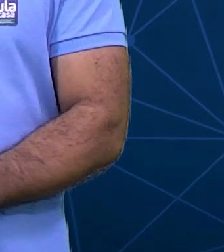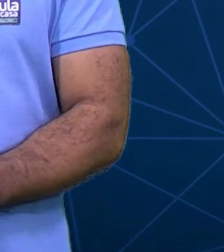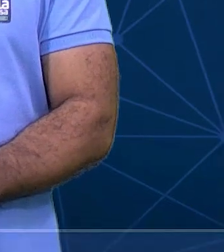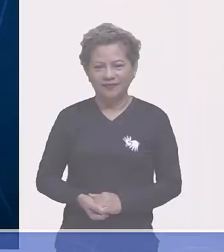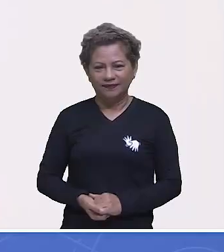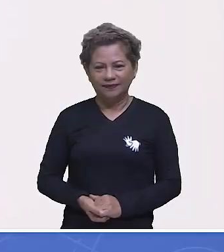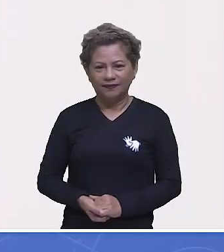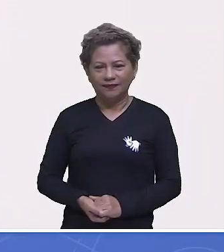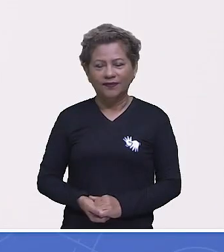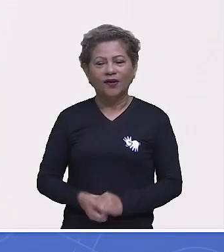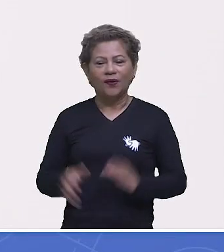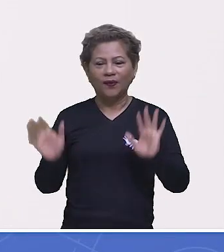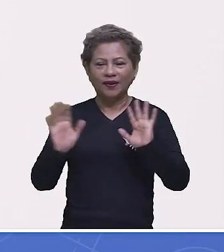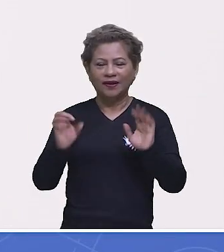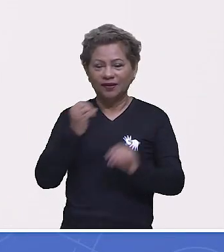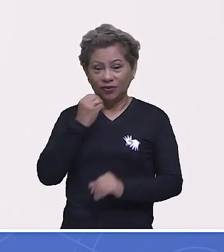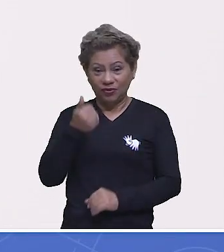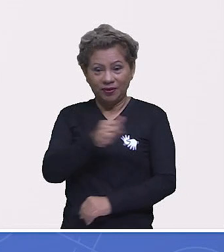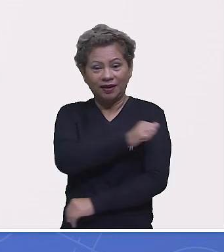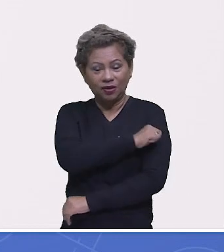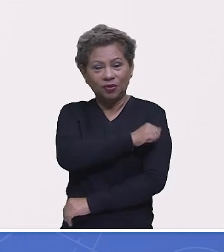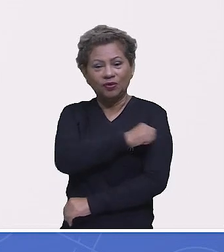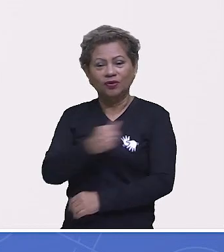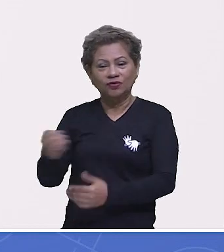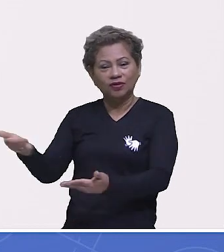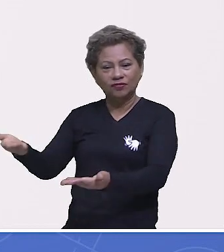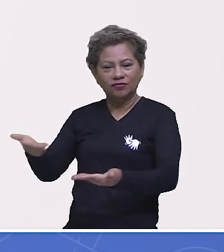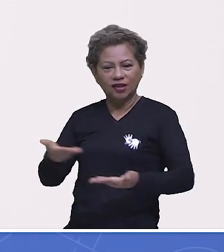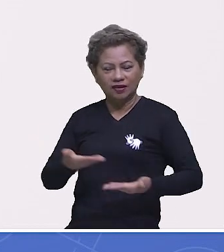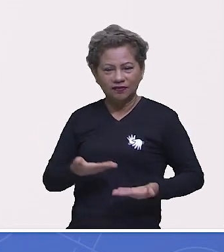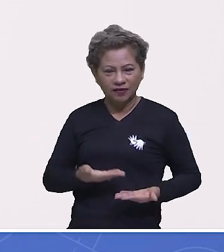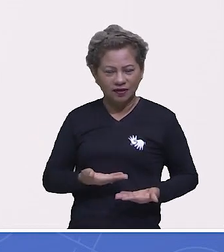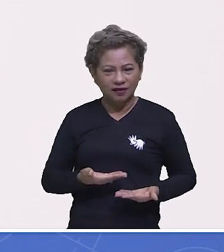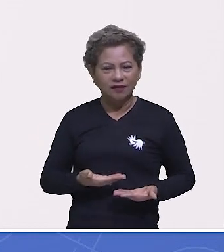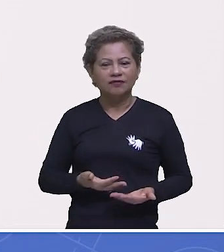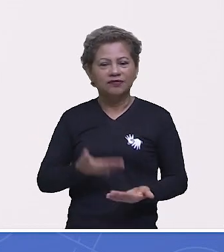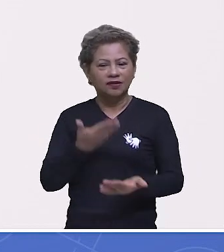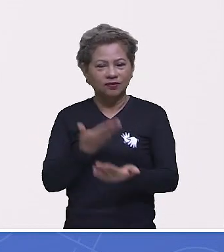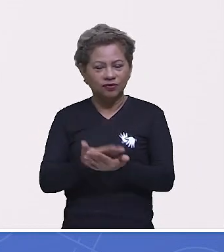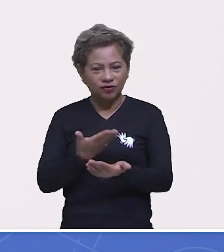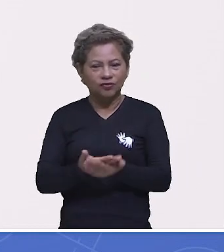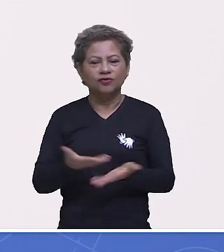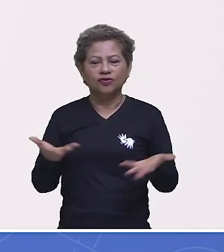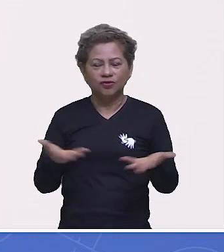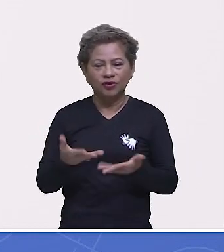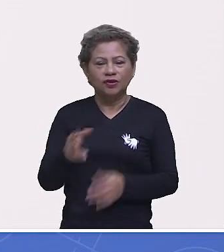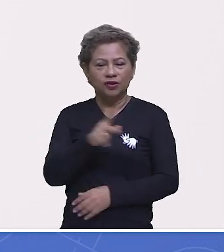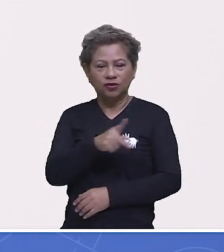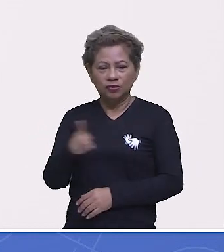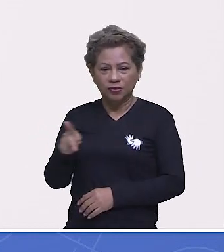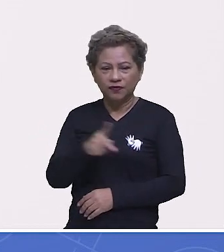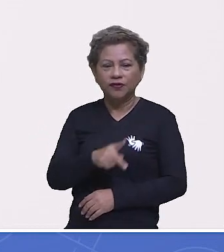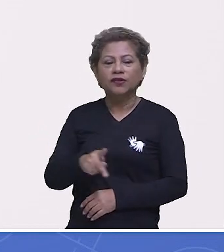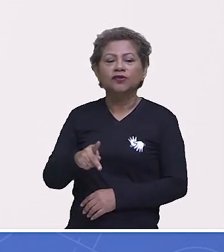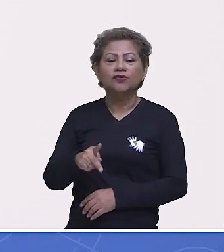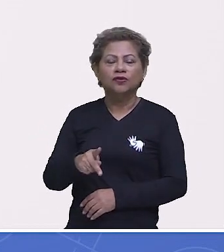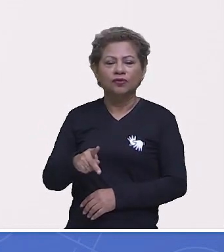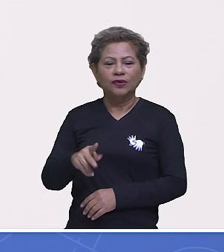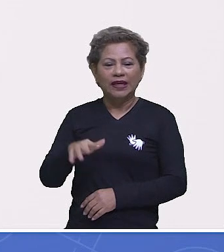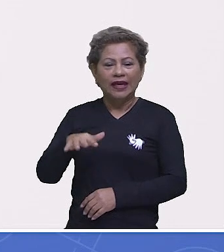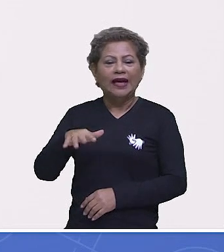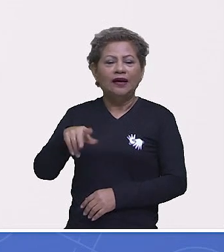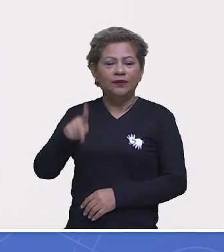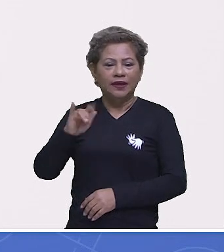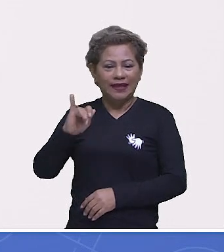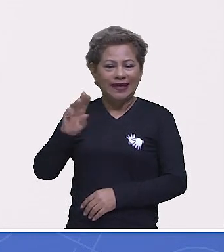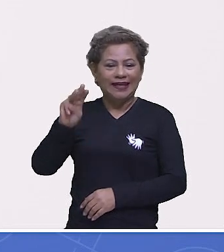Olá, alunos! Tudo bem com vocês? Sejam bem-vindos ao nosso Exercitando. Eu sou o professor Kim Raoni e agora vamos começar aí